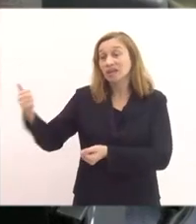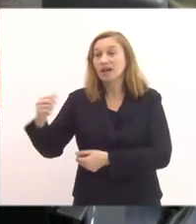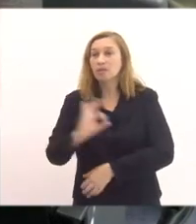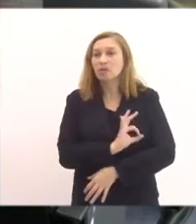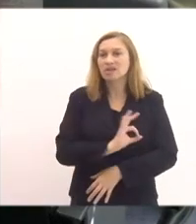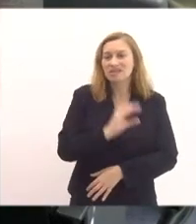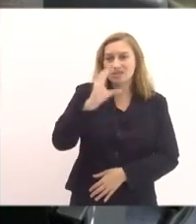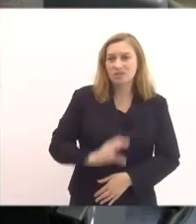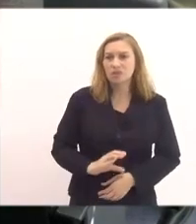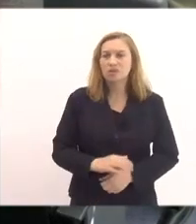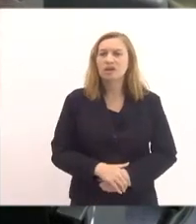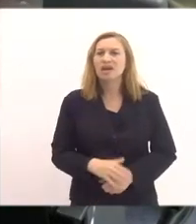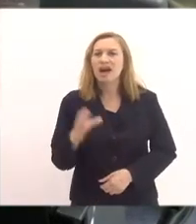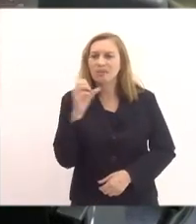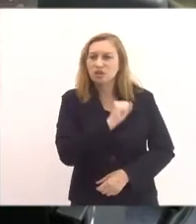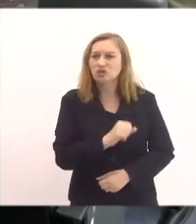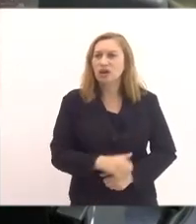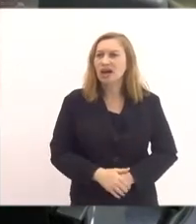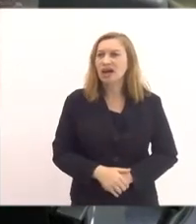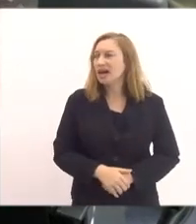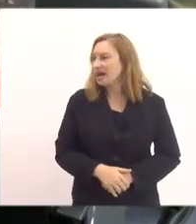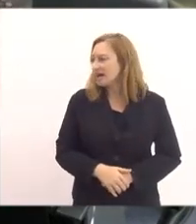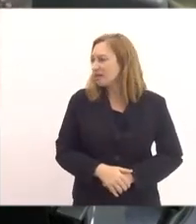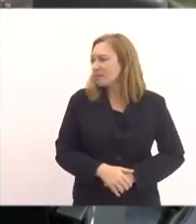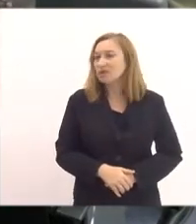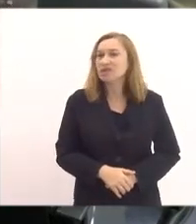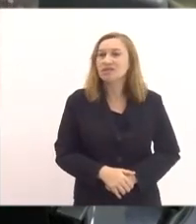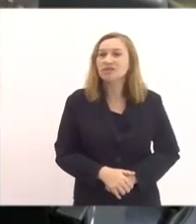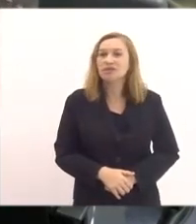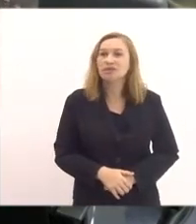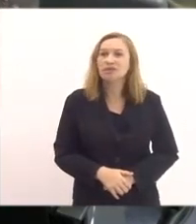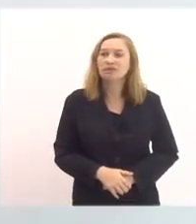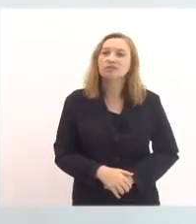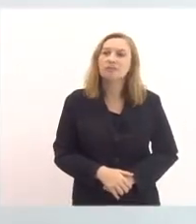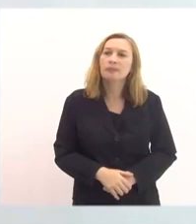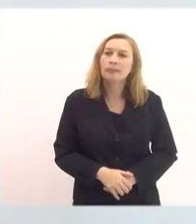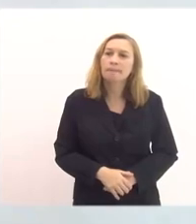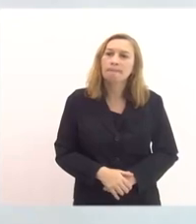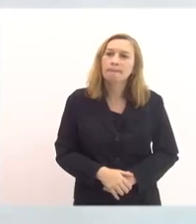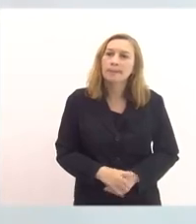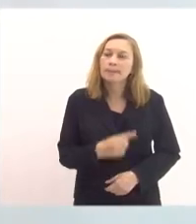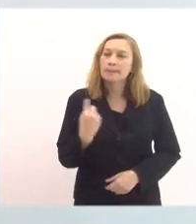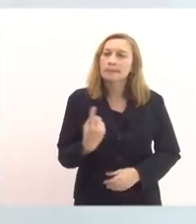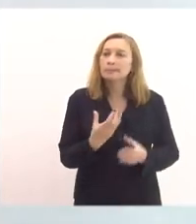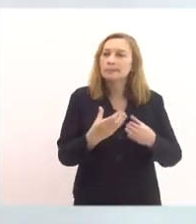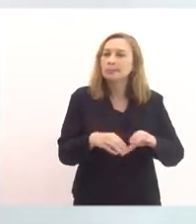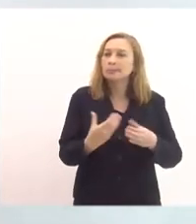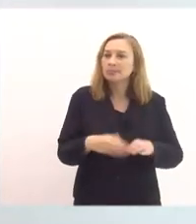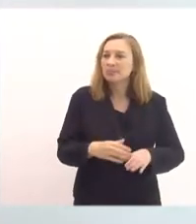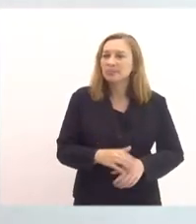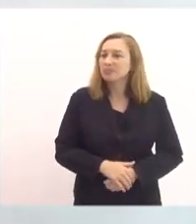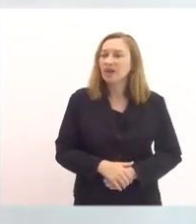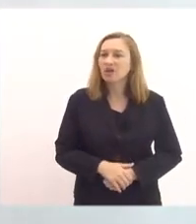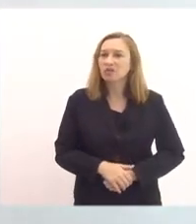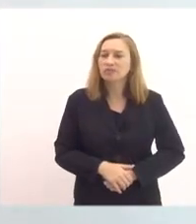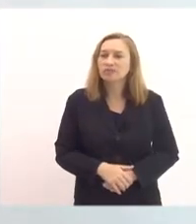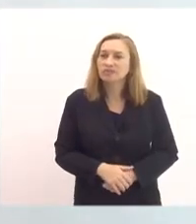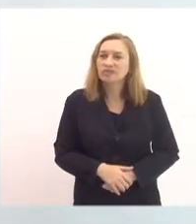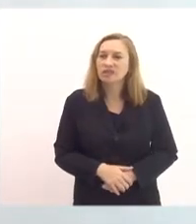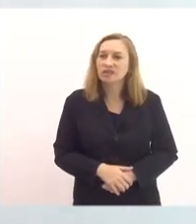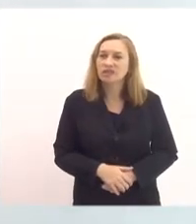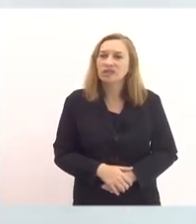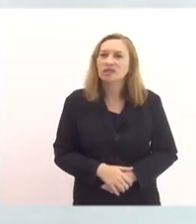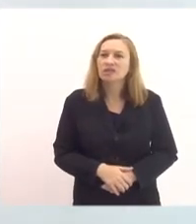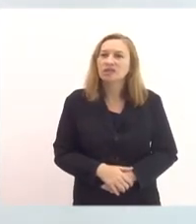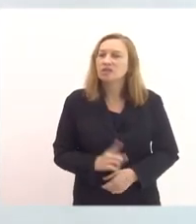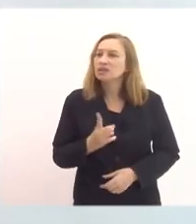Só um minutinho. Boa tarde, senhores, boa tarde. É que o nosso concurso, meu e da rapaziada que veio ali,